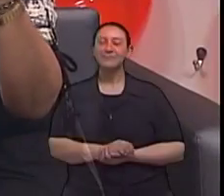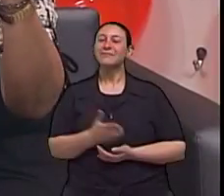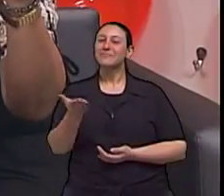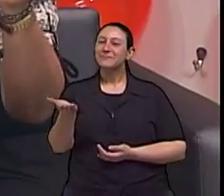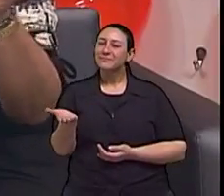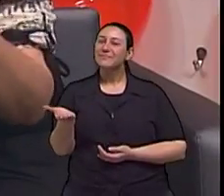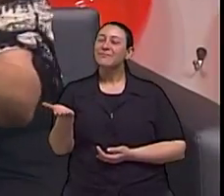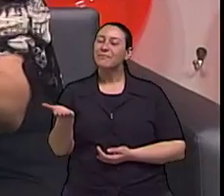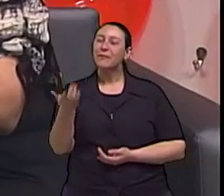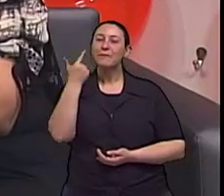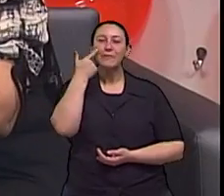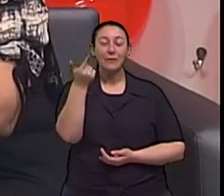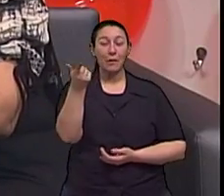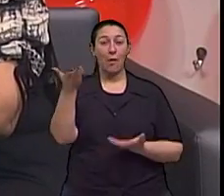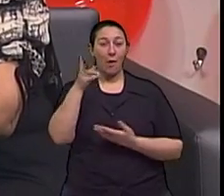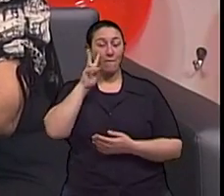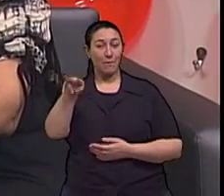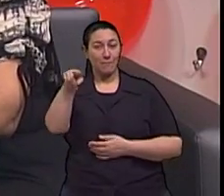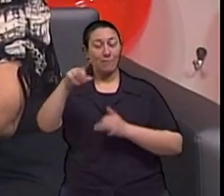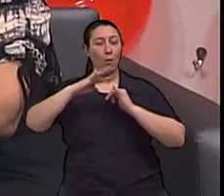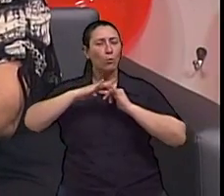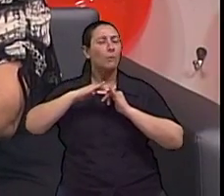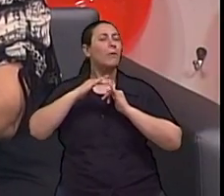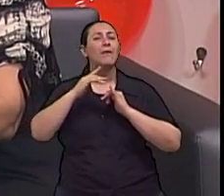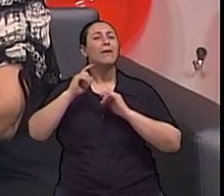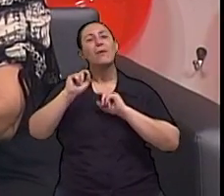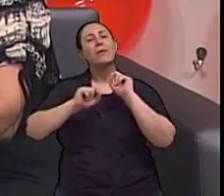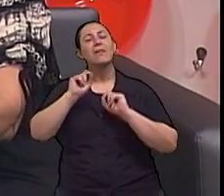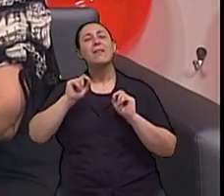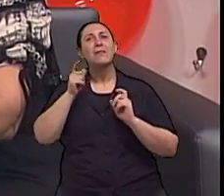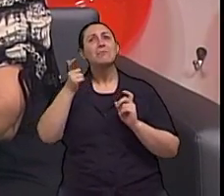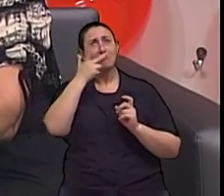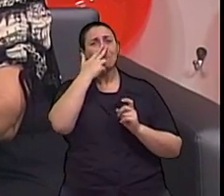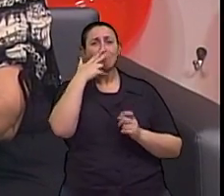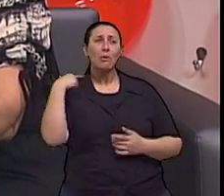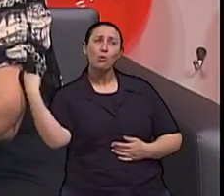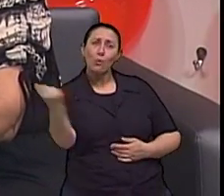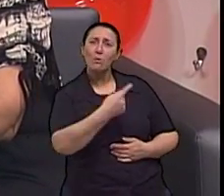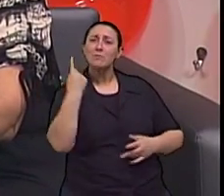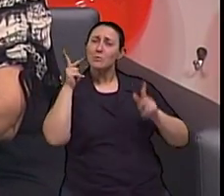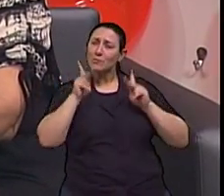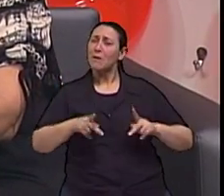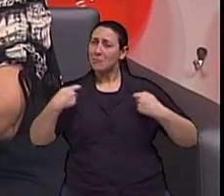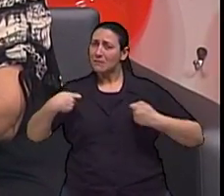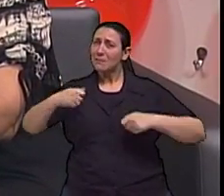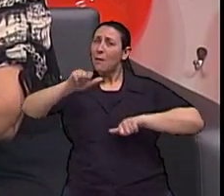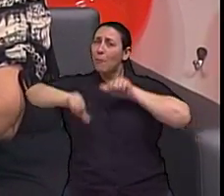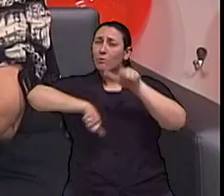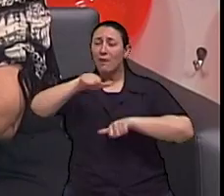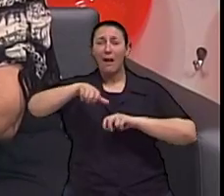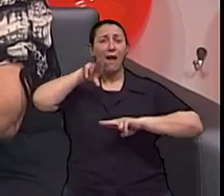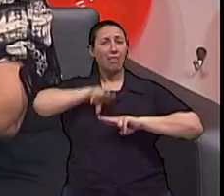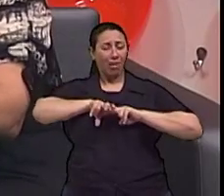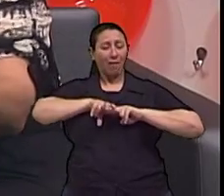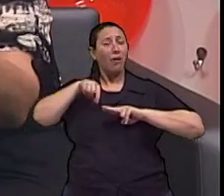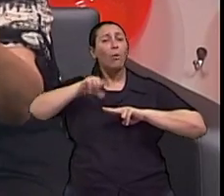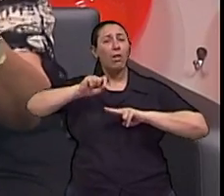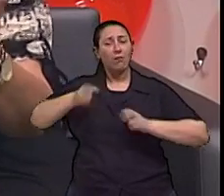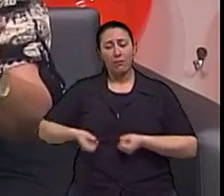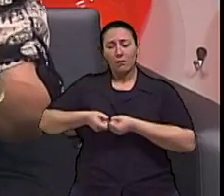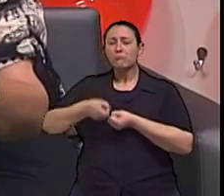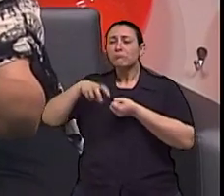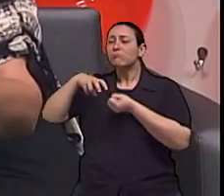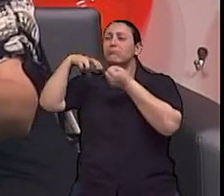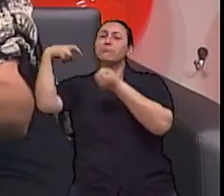Pois é, a gente vendo esse vídeo, será que o que não está faltando para todos nós é mudar nossa cadeira de lugar no mundo? Para a gente ter